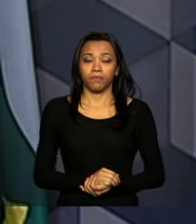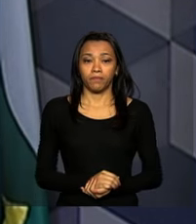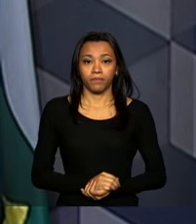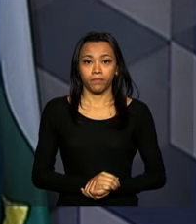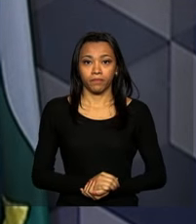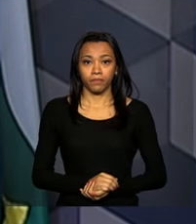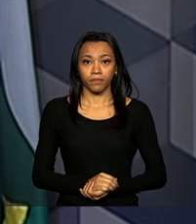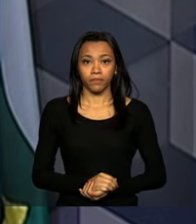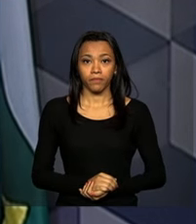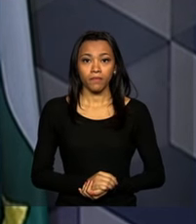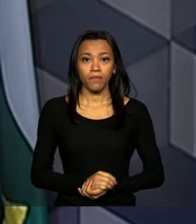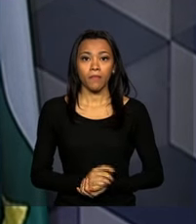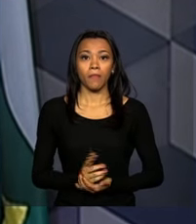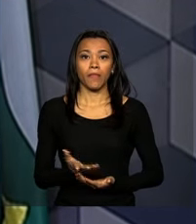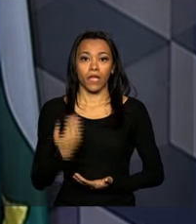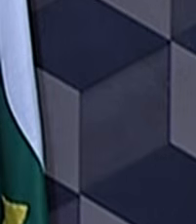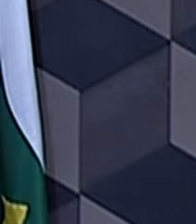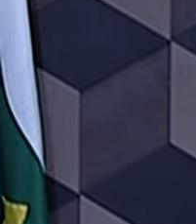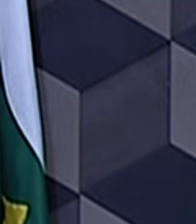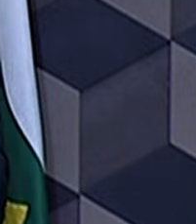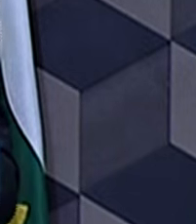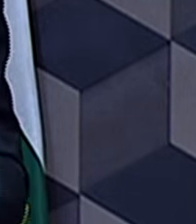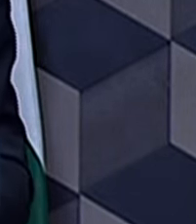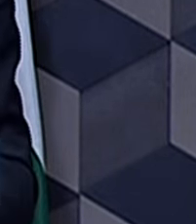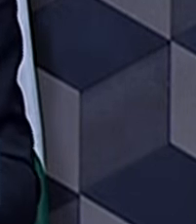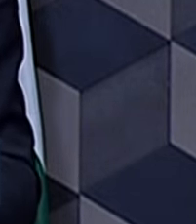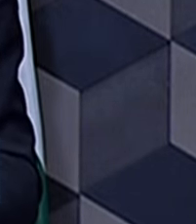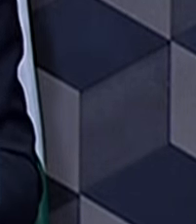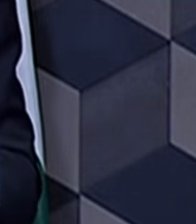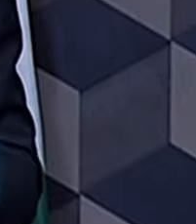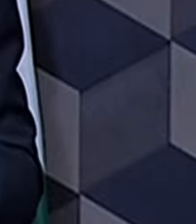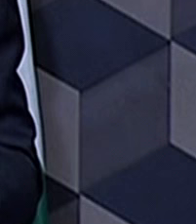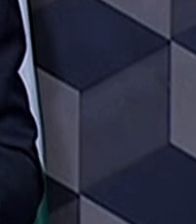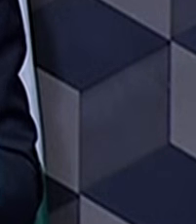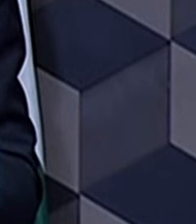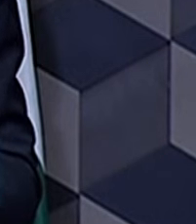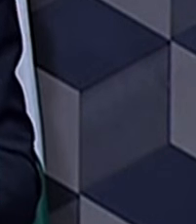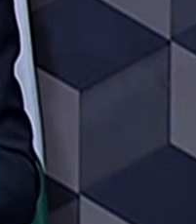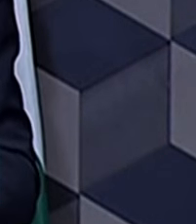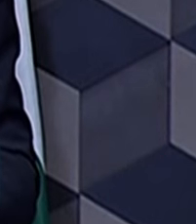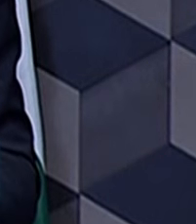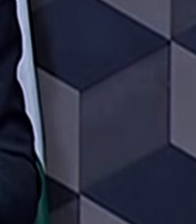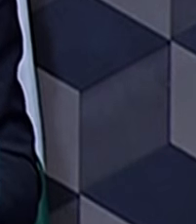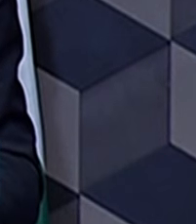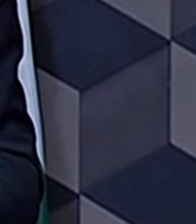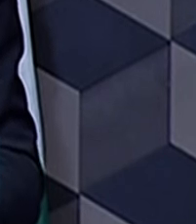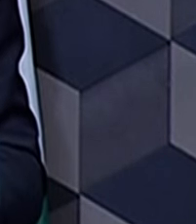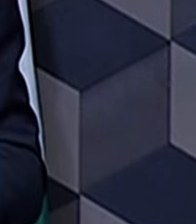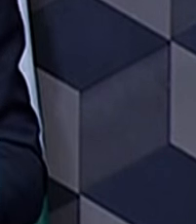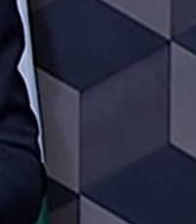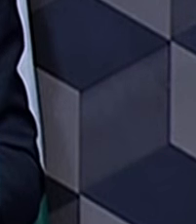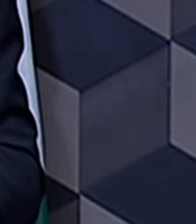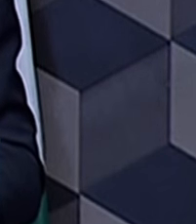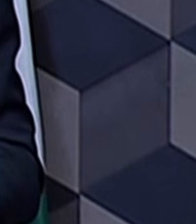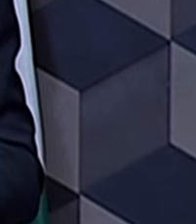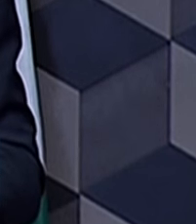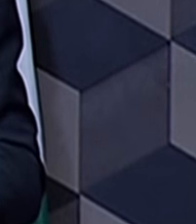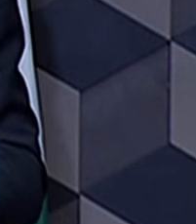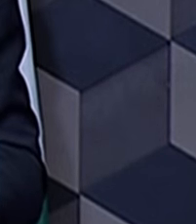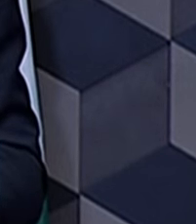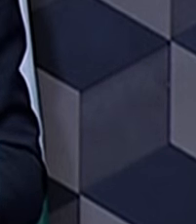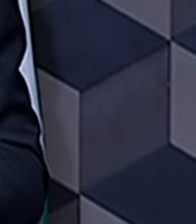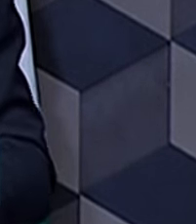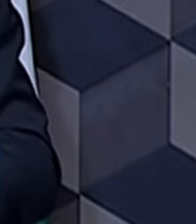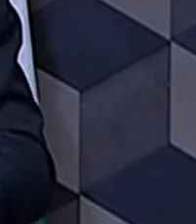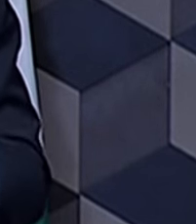Aí a gente divide em custeio e comercialização, próximo de 67 bilhões, investimento